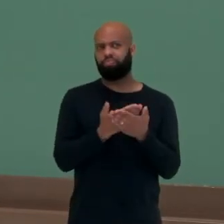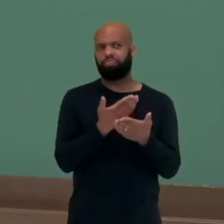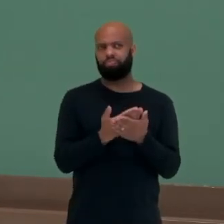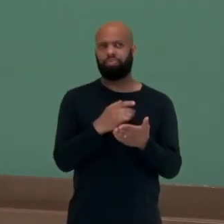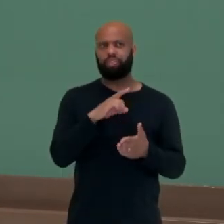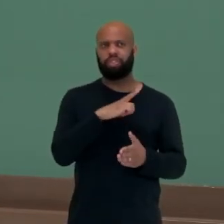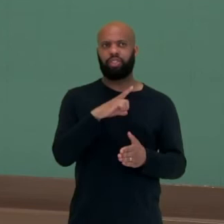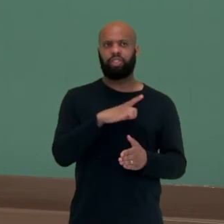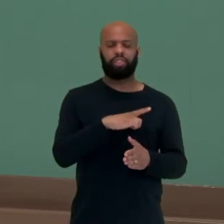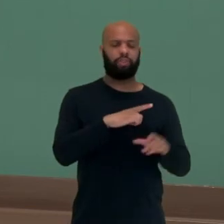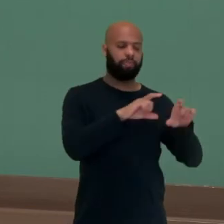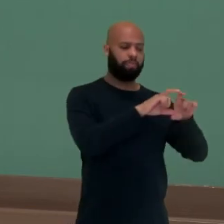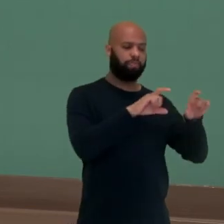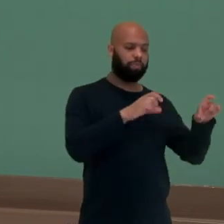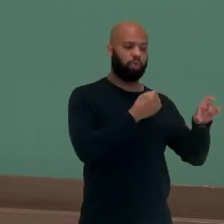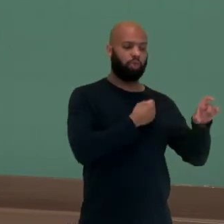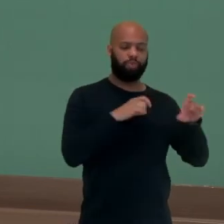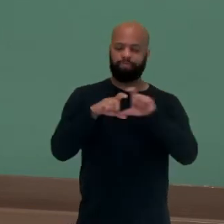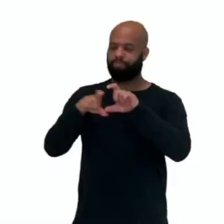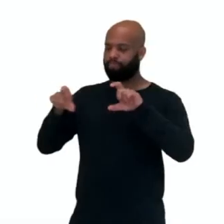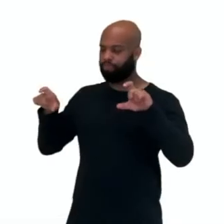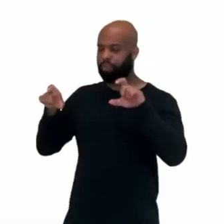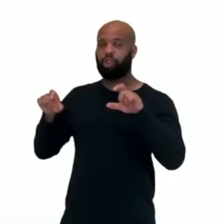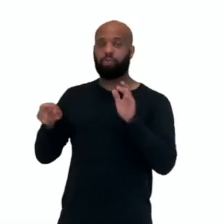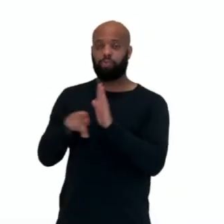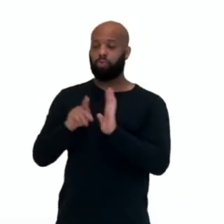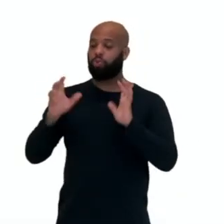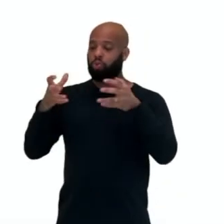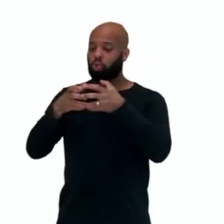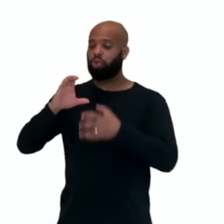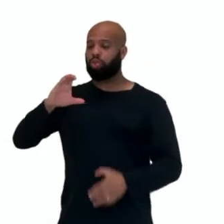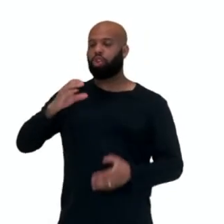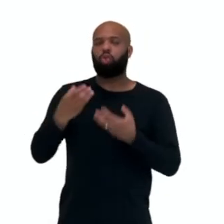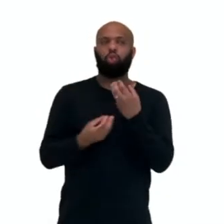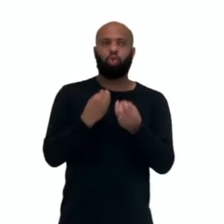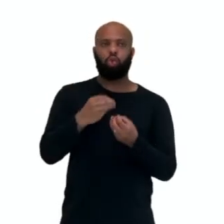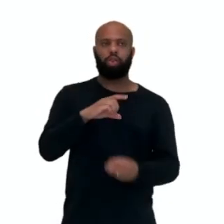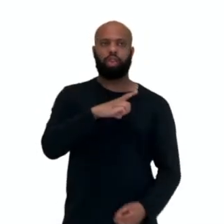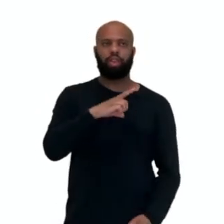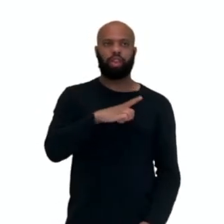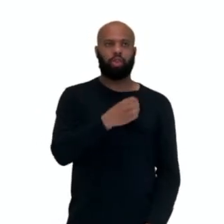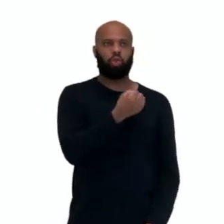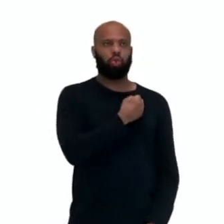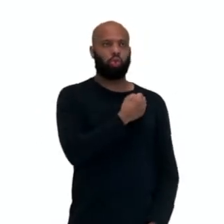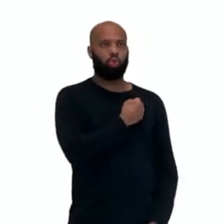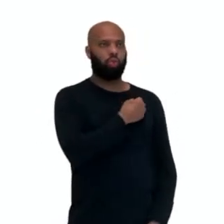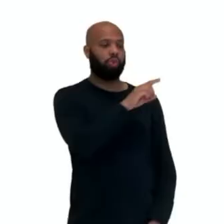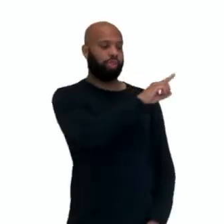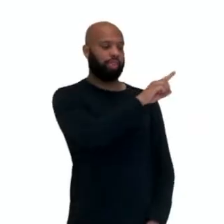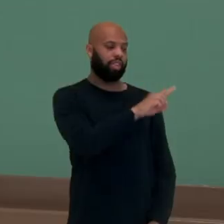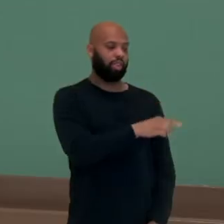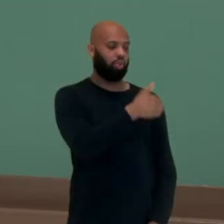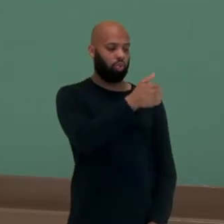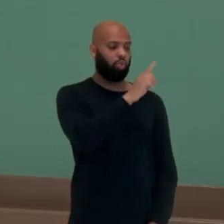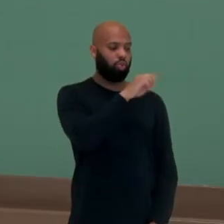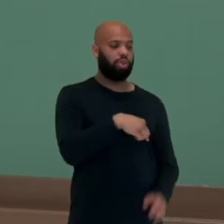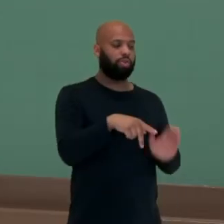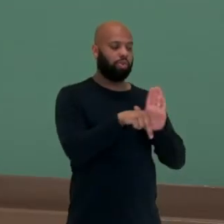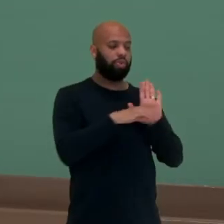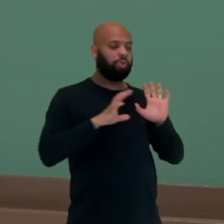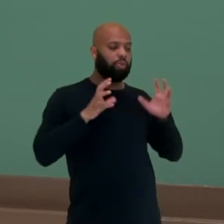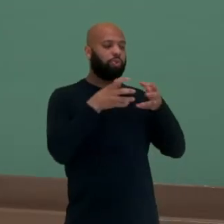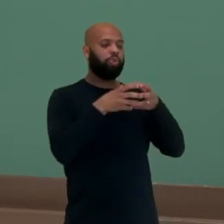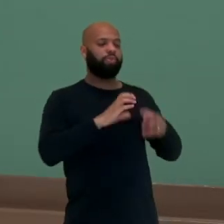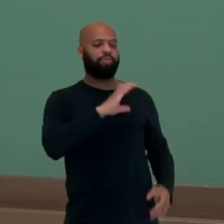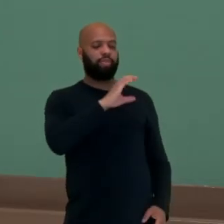igualdade entre dois números complexos. A igualdade, eu tenho um número complexo aqui, Z1, que eu estou chamando agora